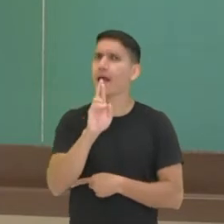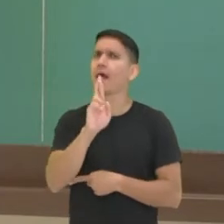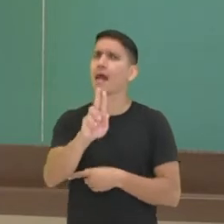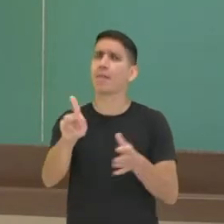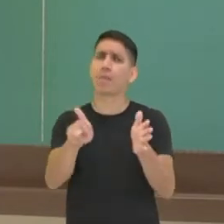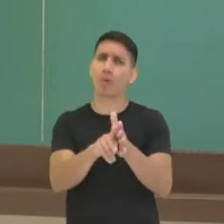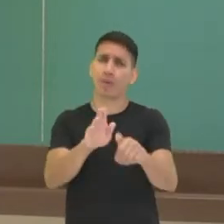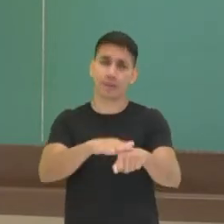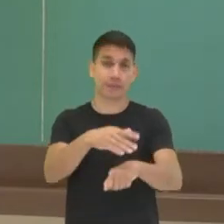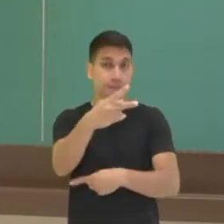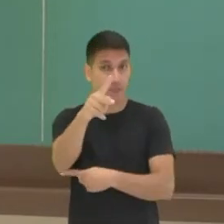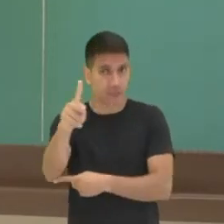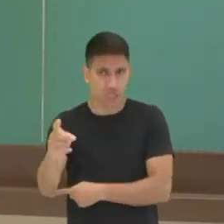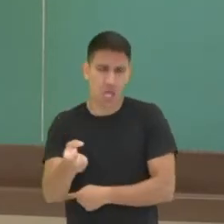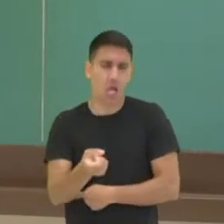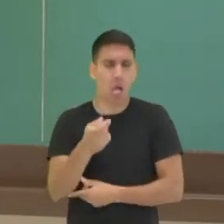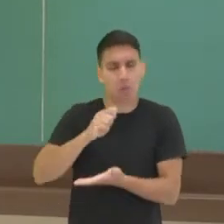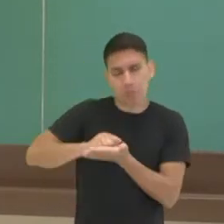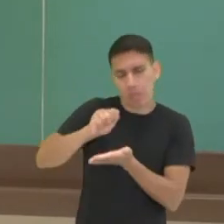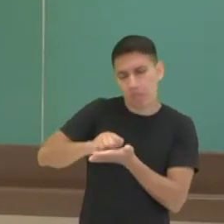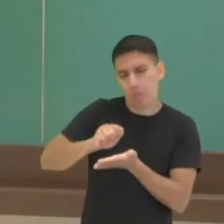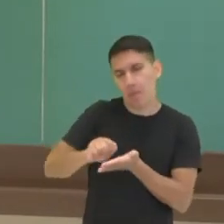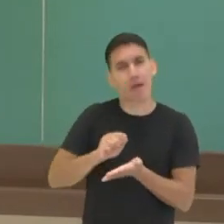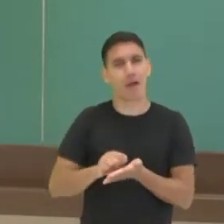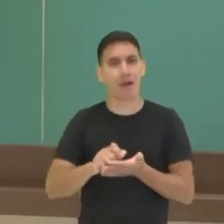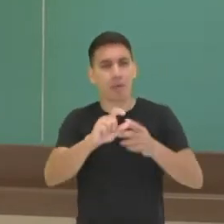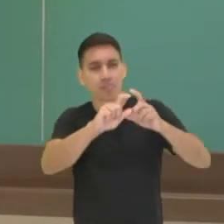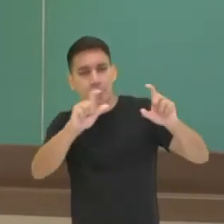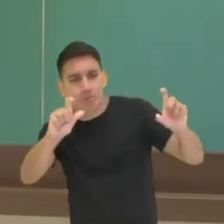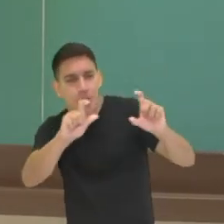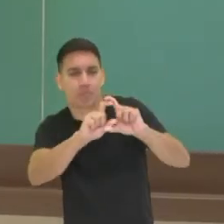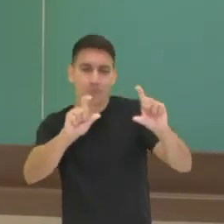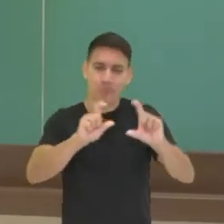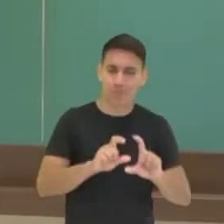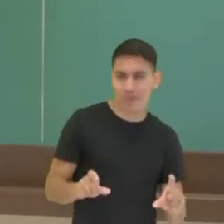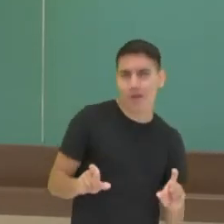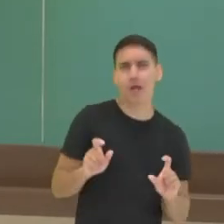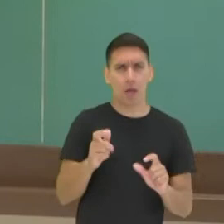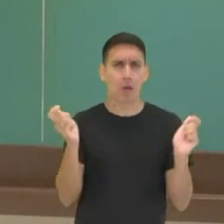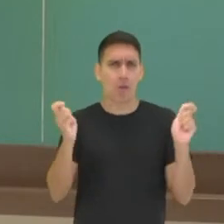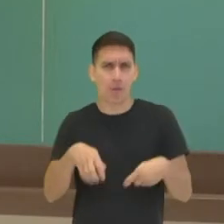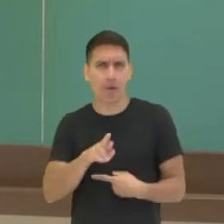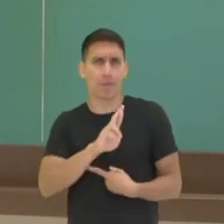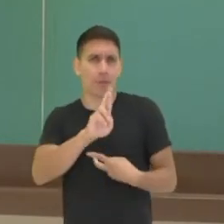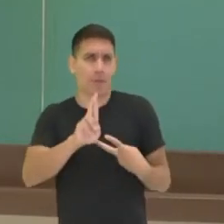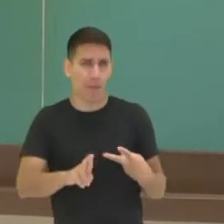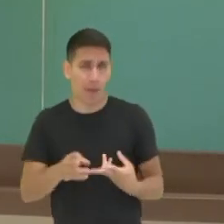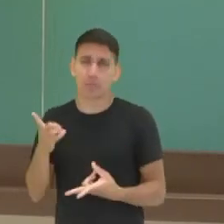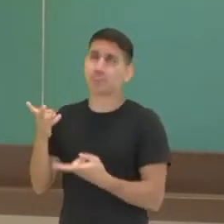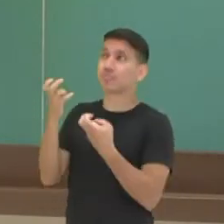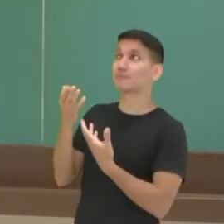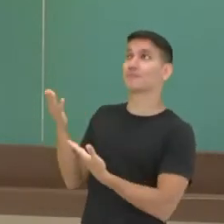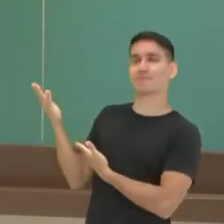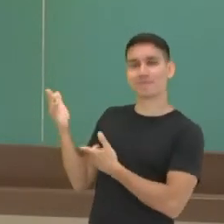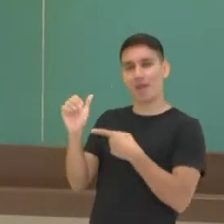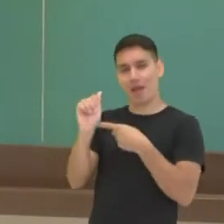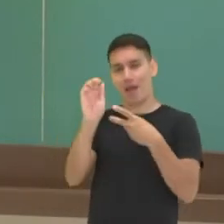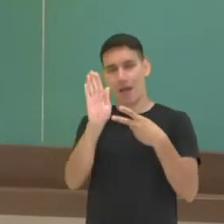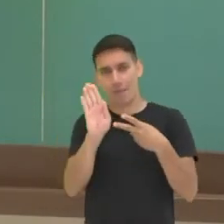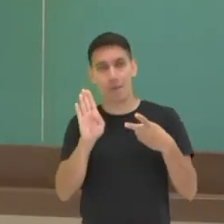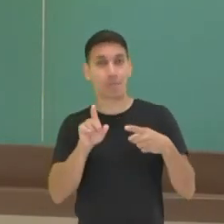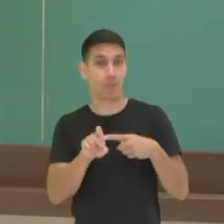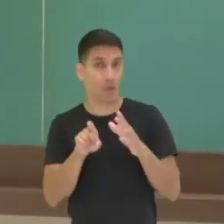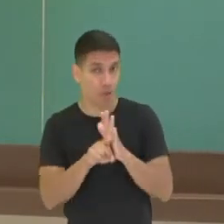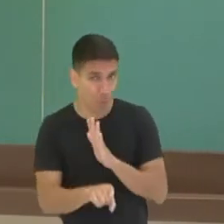vocês elaboraram ao produzir aí 2, 3 frases para dar conta de responder as questões presentes nas letras A e B da atividade